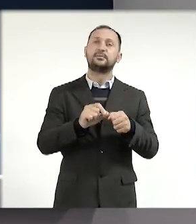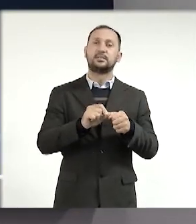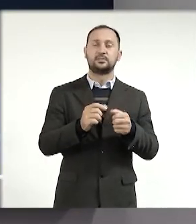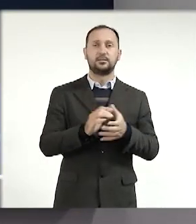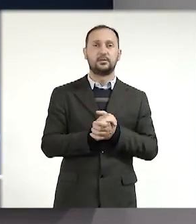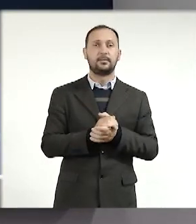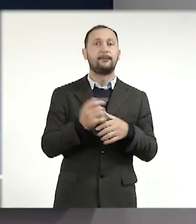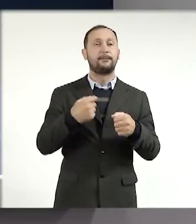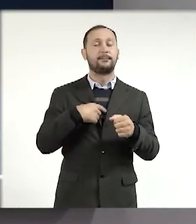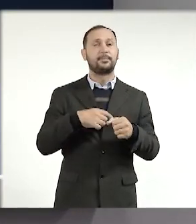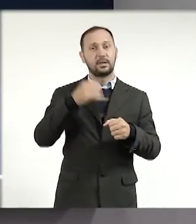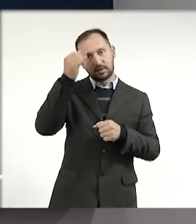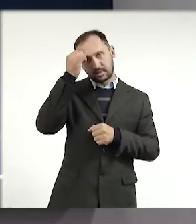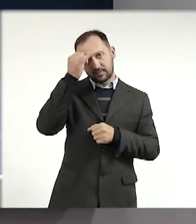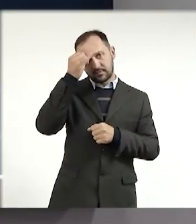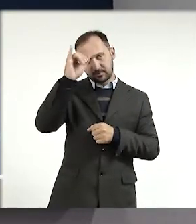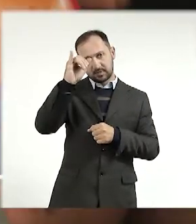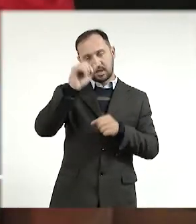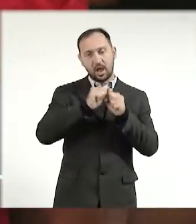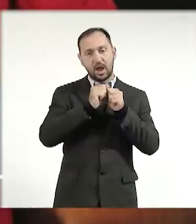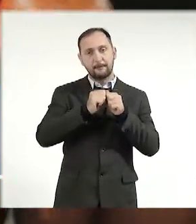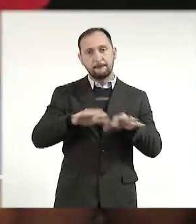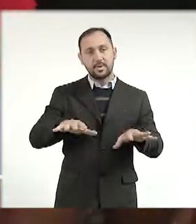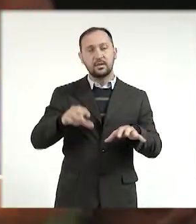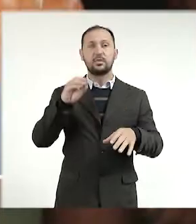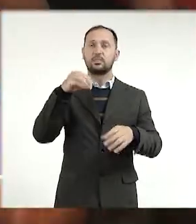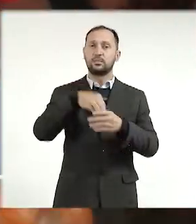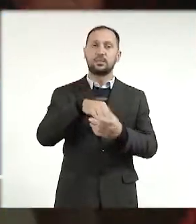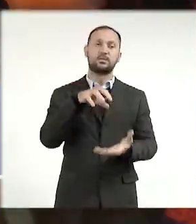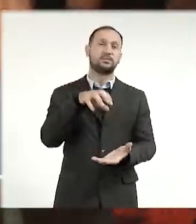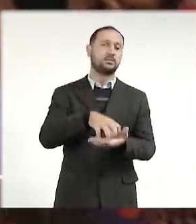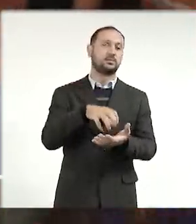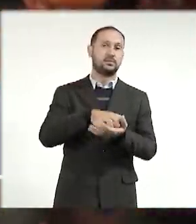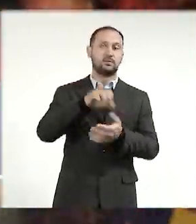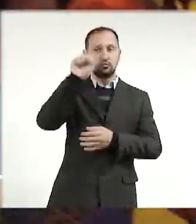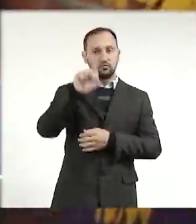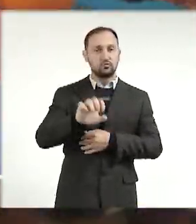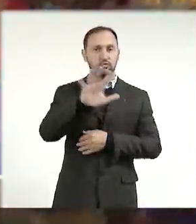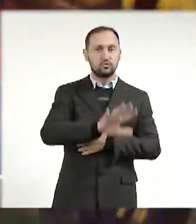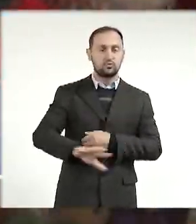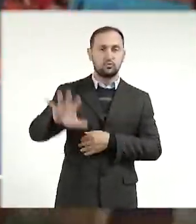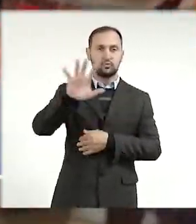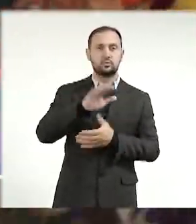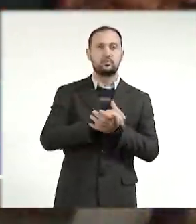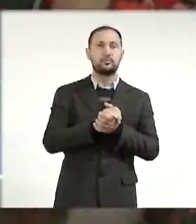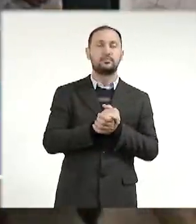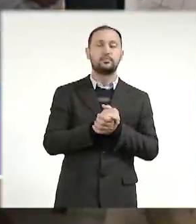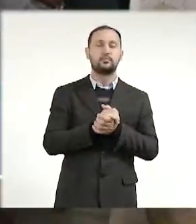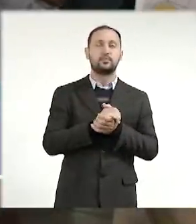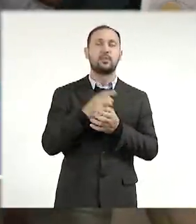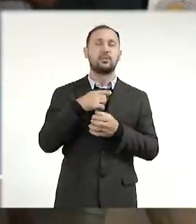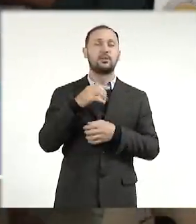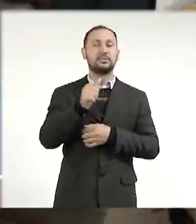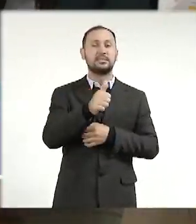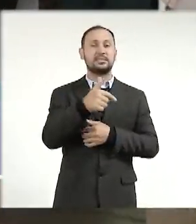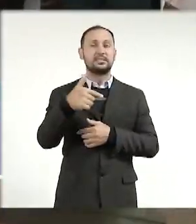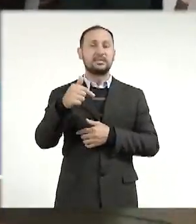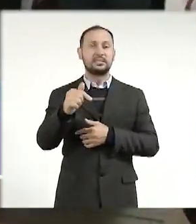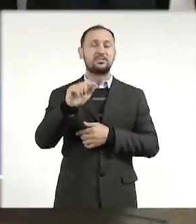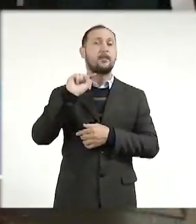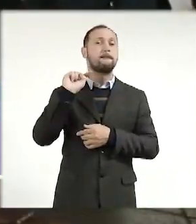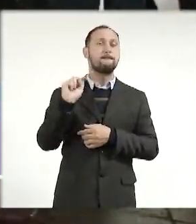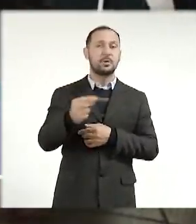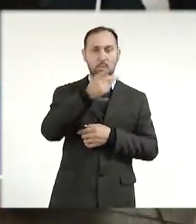e providências para conter a pandemia nas aldeias indígenas da região sul do estado, composta de 17